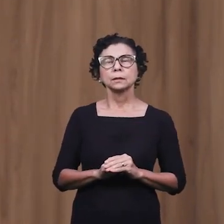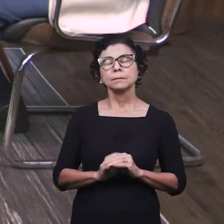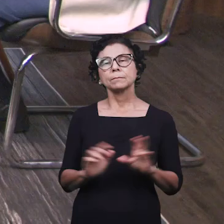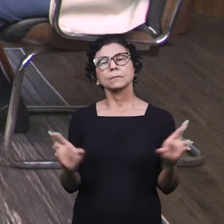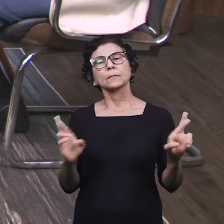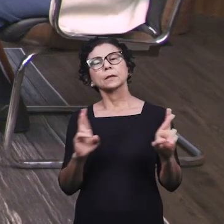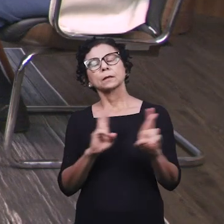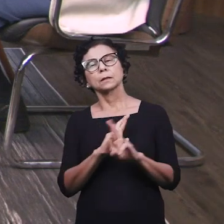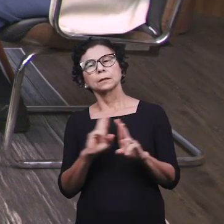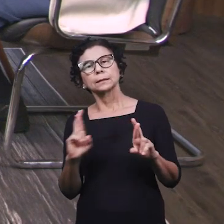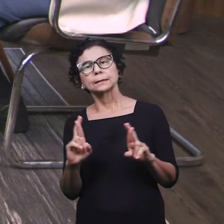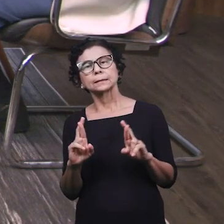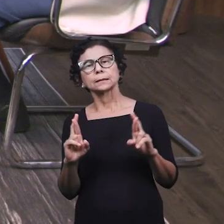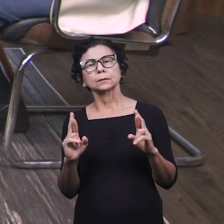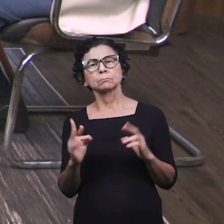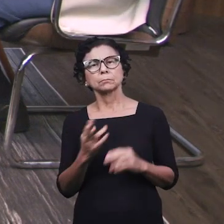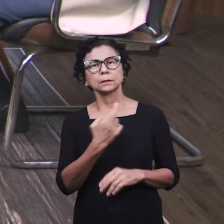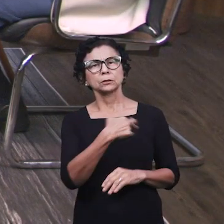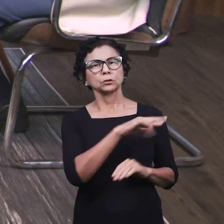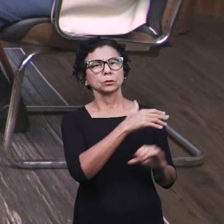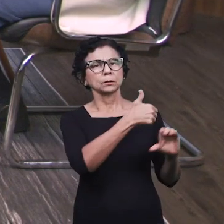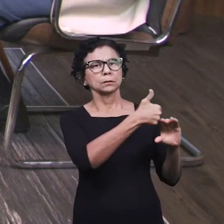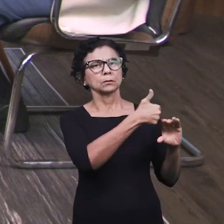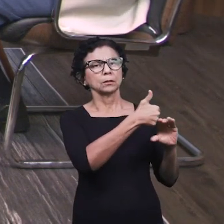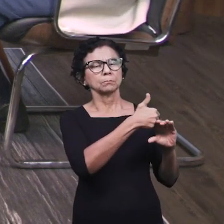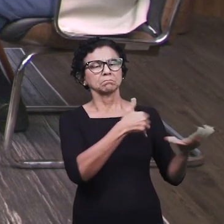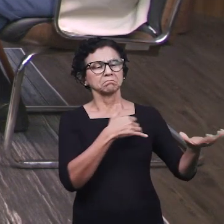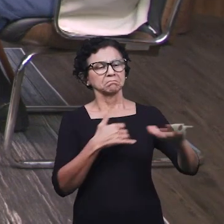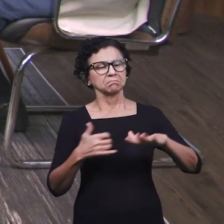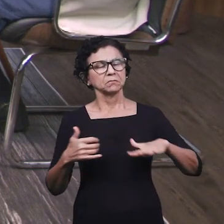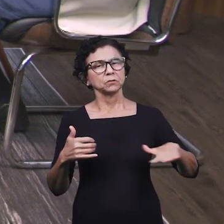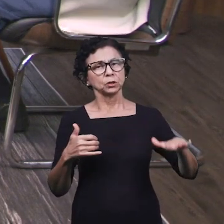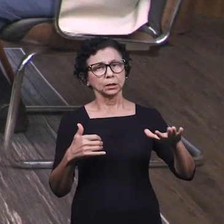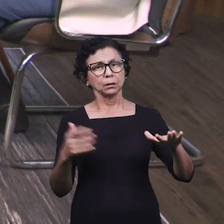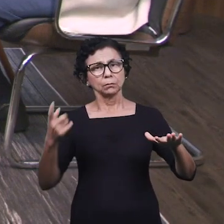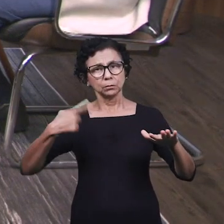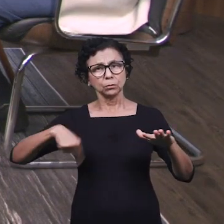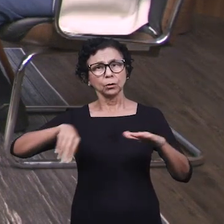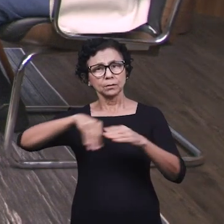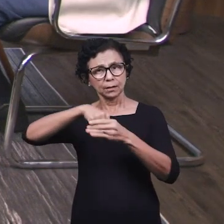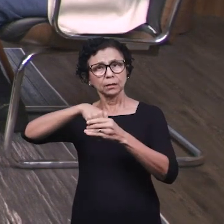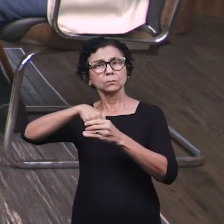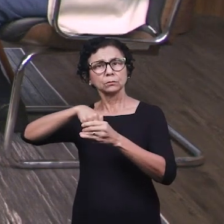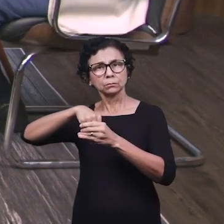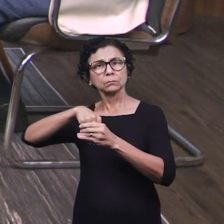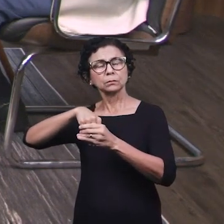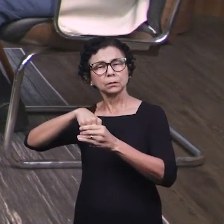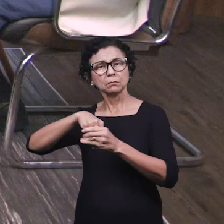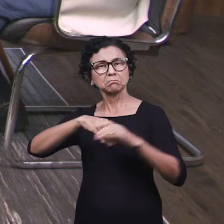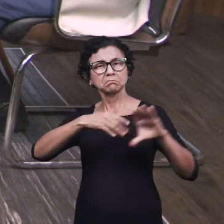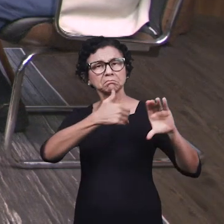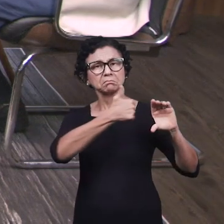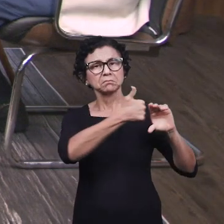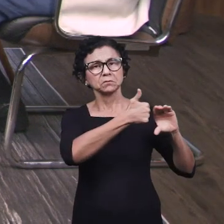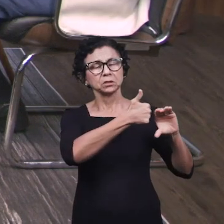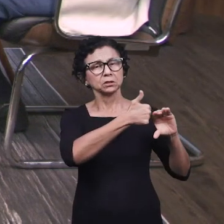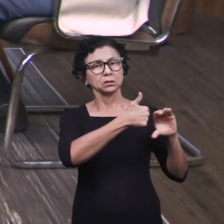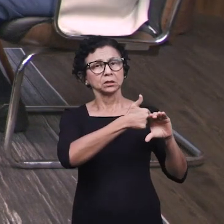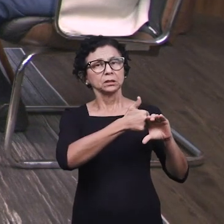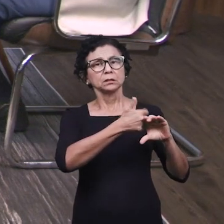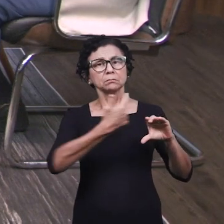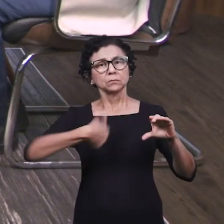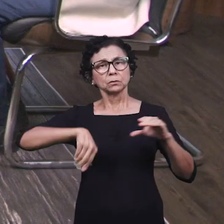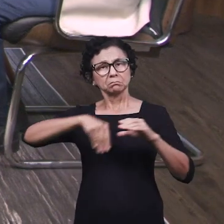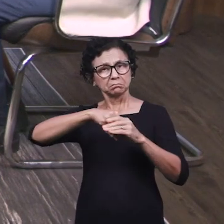situação do cristianismo de um modo geral, no qual estamos inseridos. Quando nós falamos do cristianismo, nós